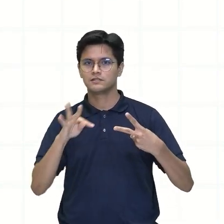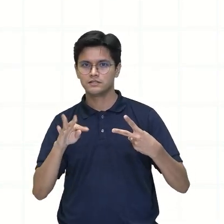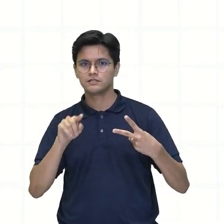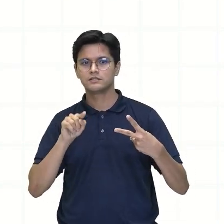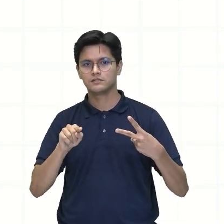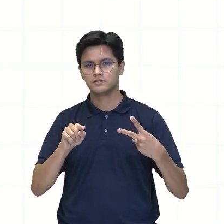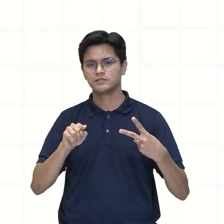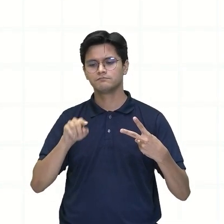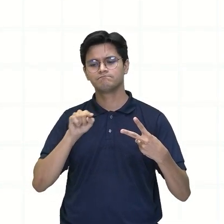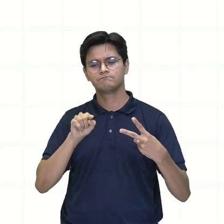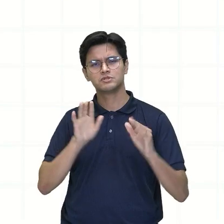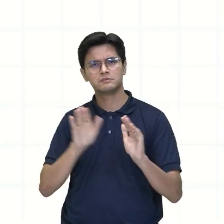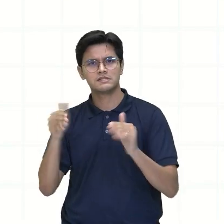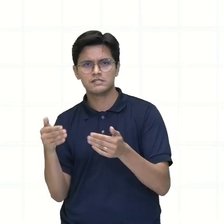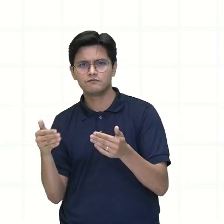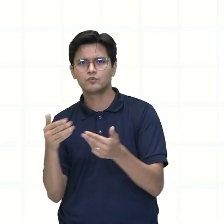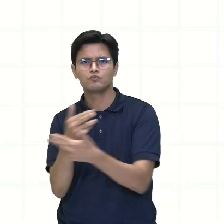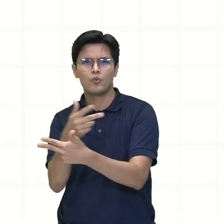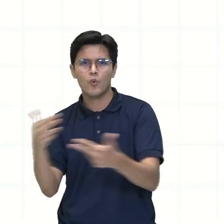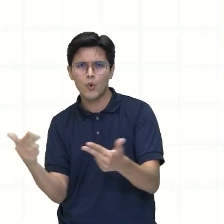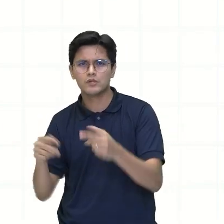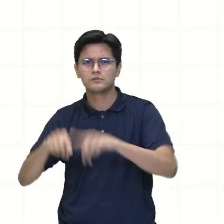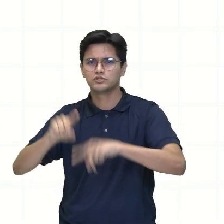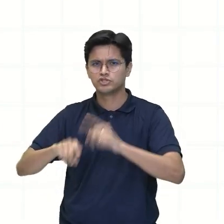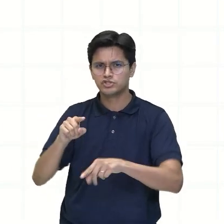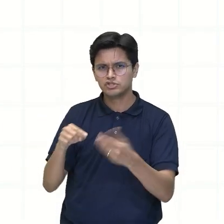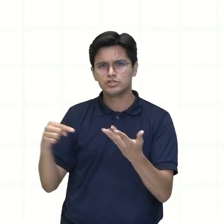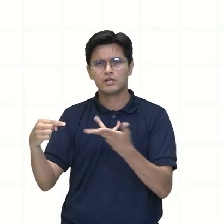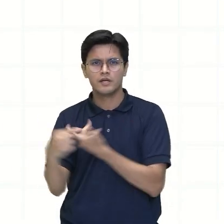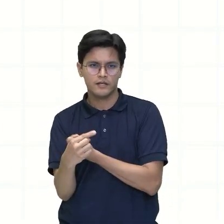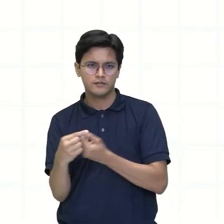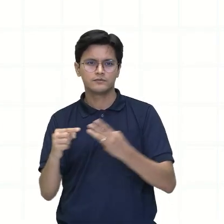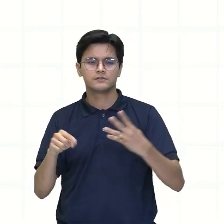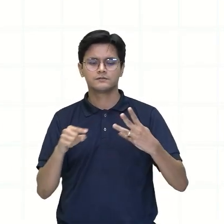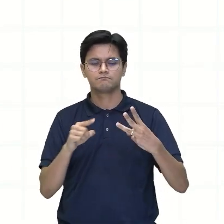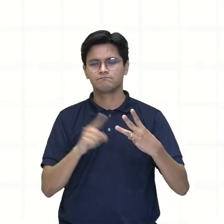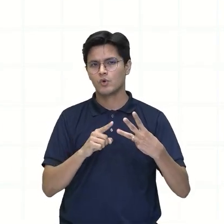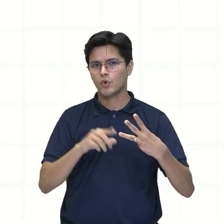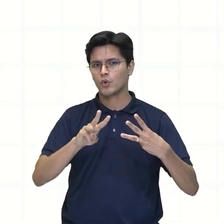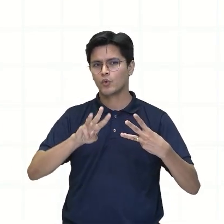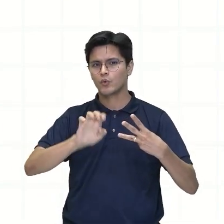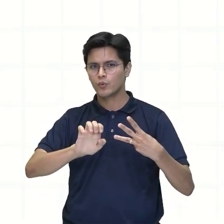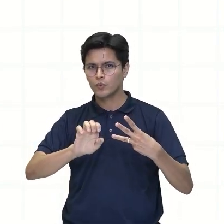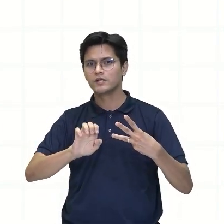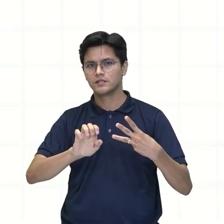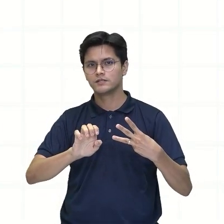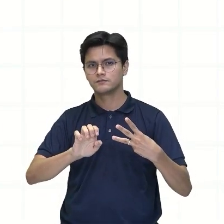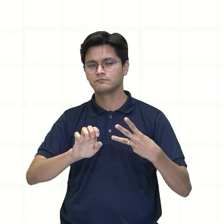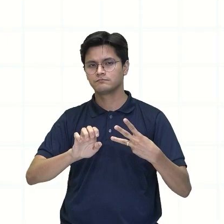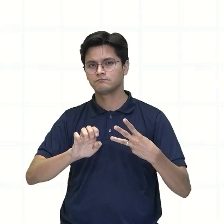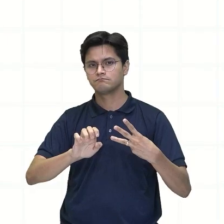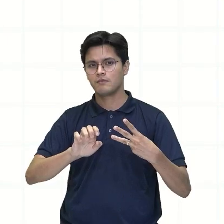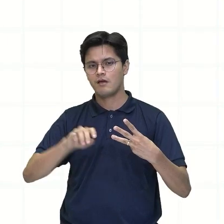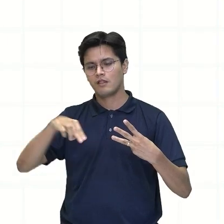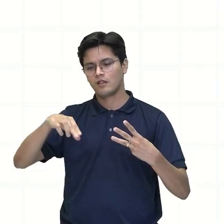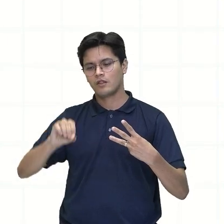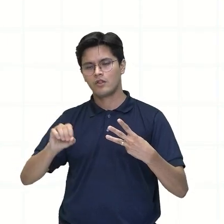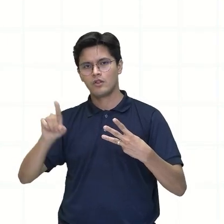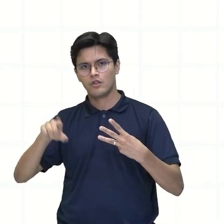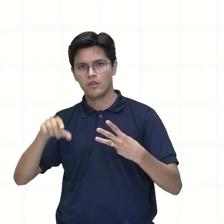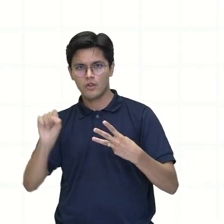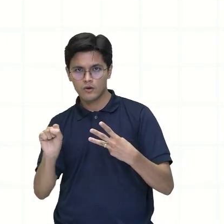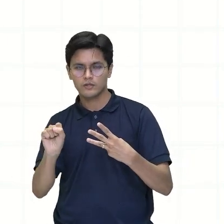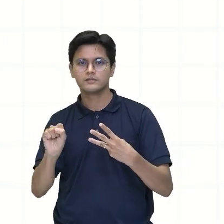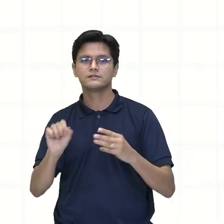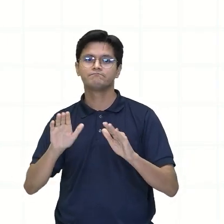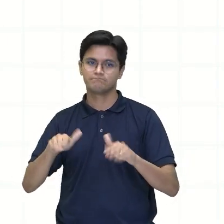Qual seria a resposta? A letra D. E aí que eu posso tirar o nome Paula e escrever she no